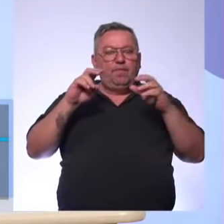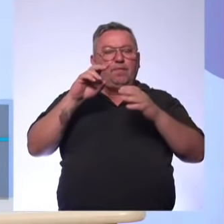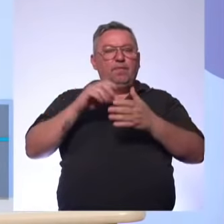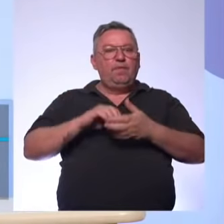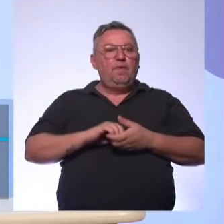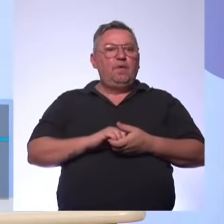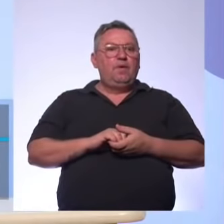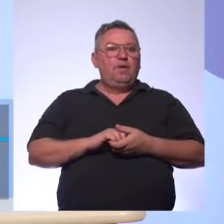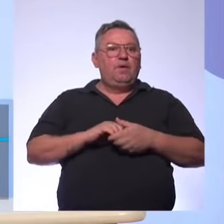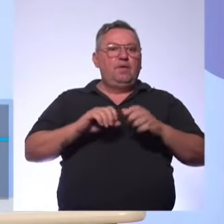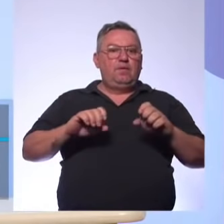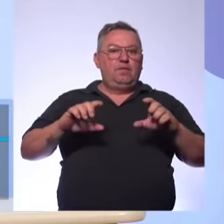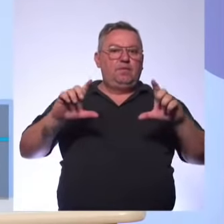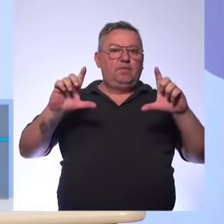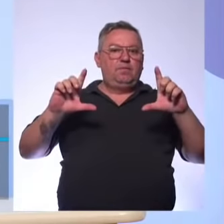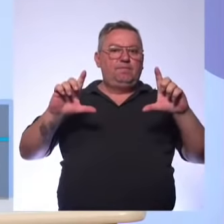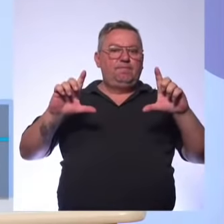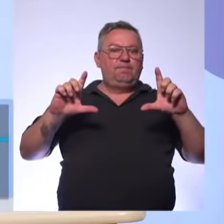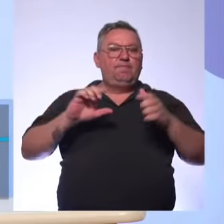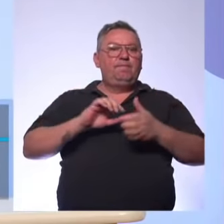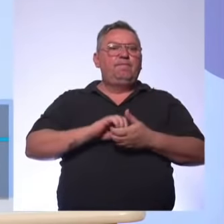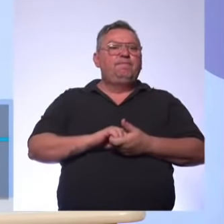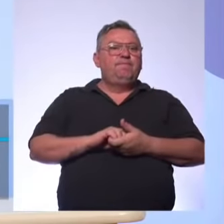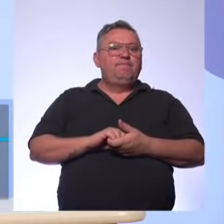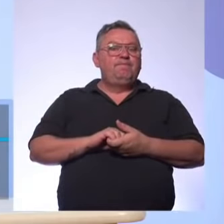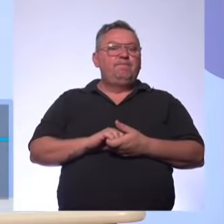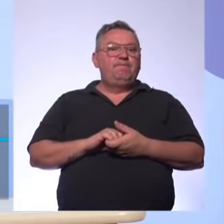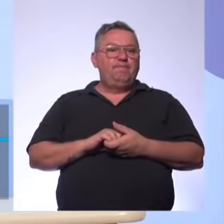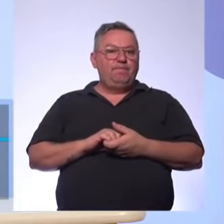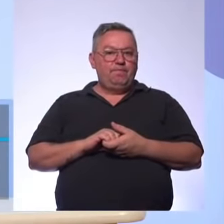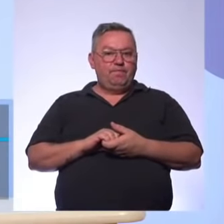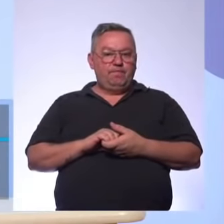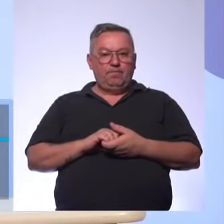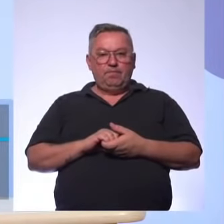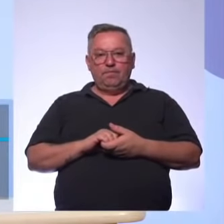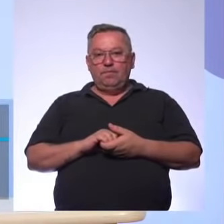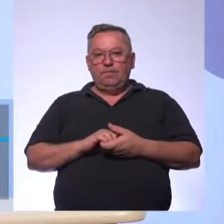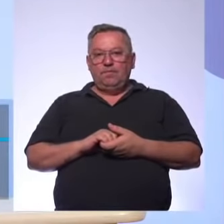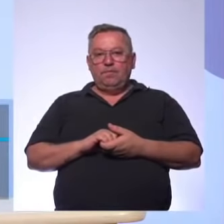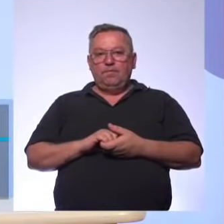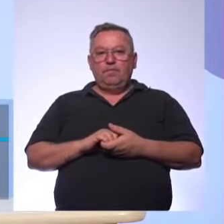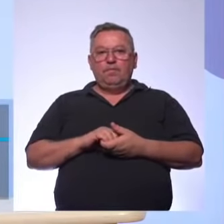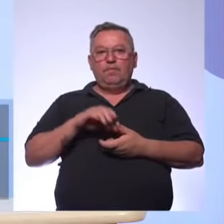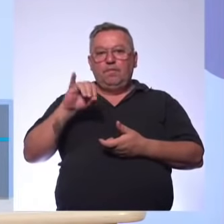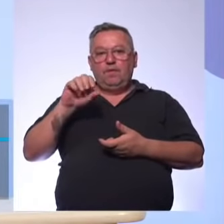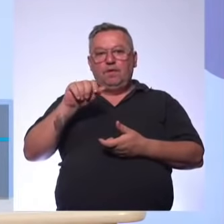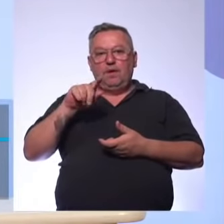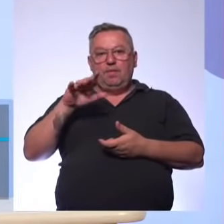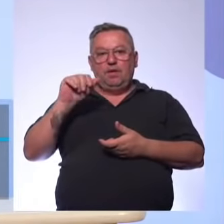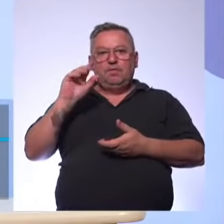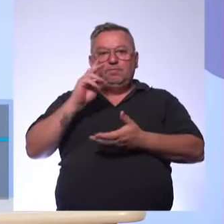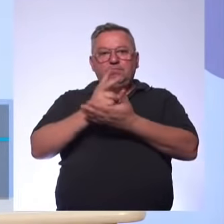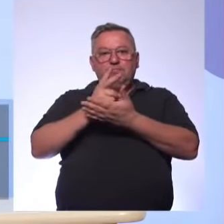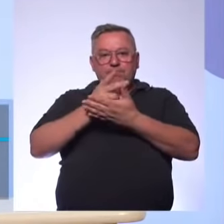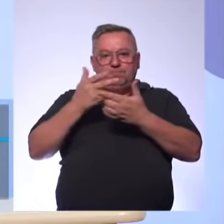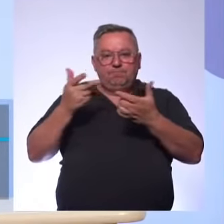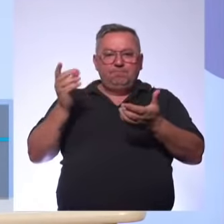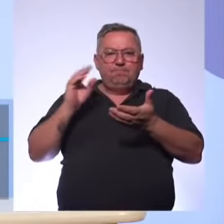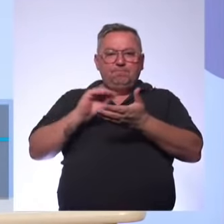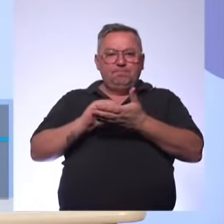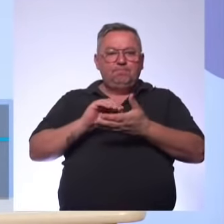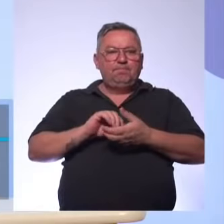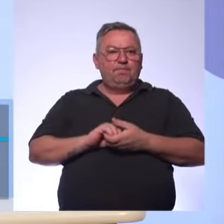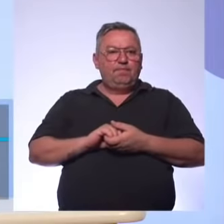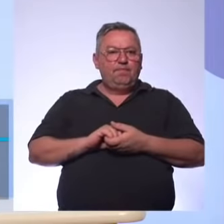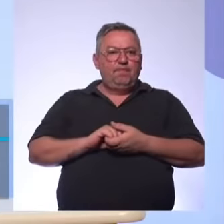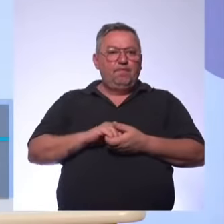respondeu imagem. Agora vamos ver se tem alguém que colocou um pouquinho mais diferente. Vamos lá. Aí a Isabela colocou a mesma coisa também, how can we prevent floods